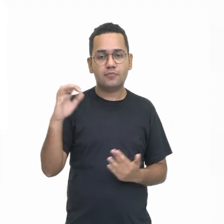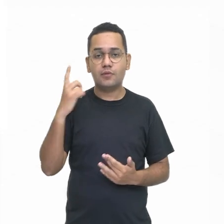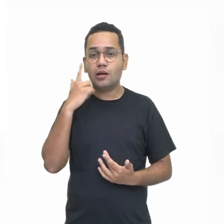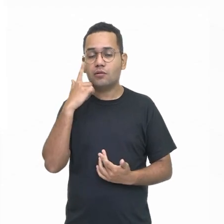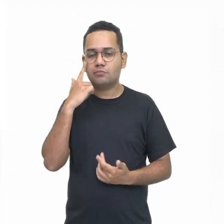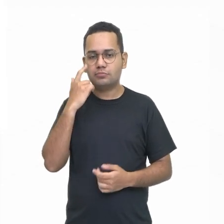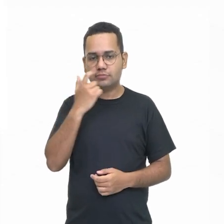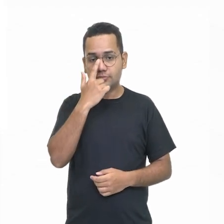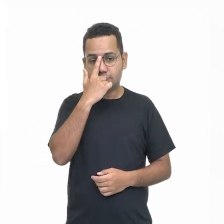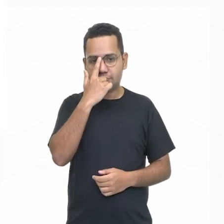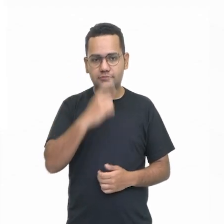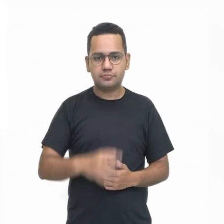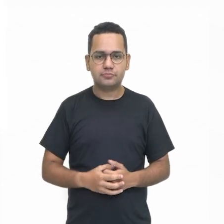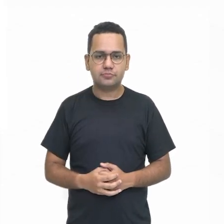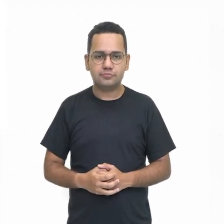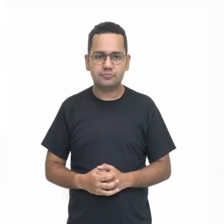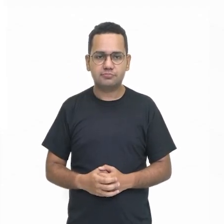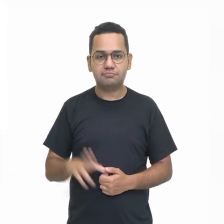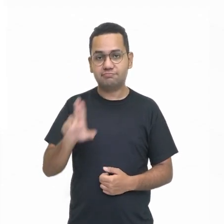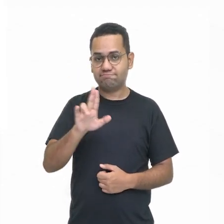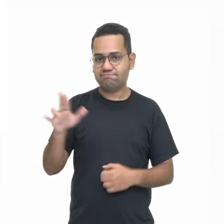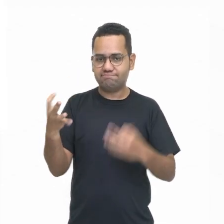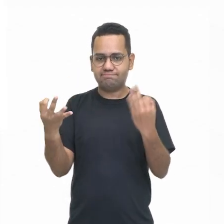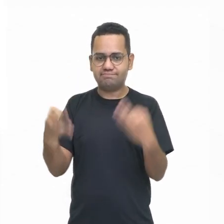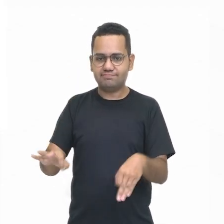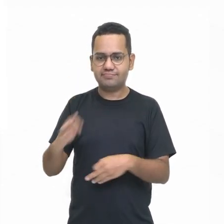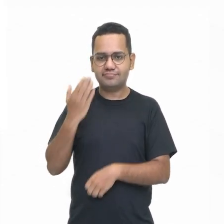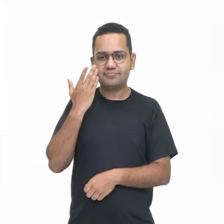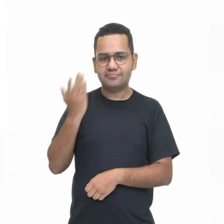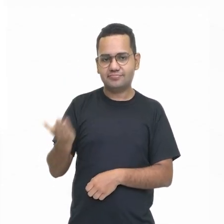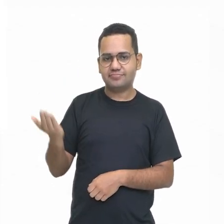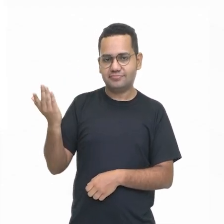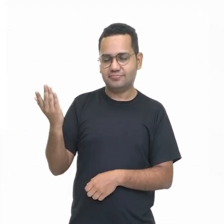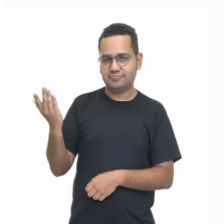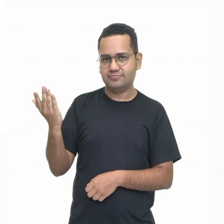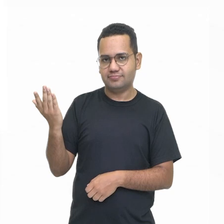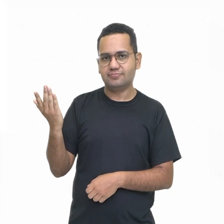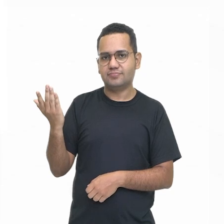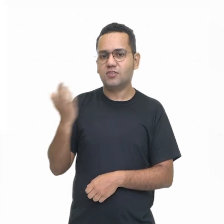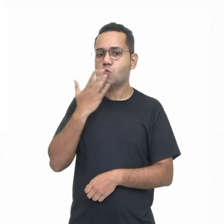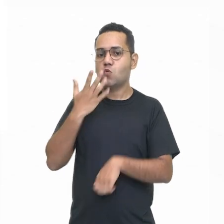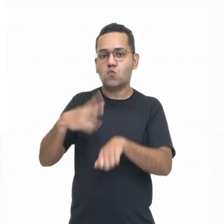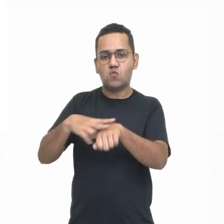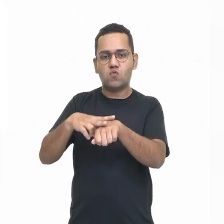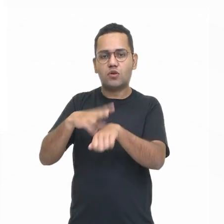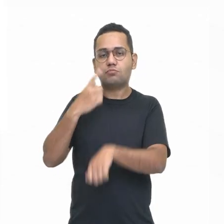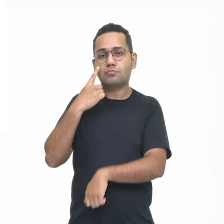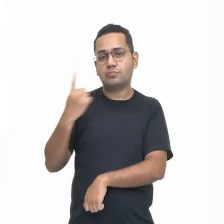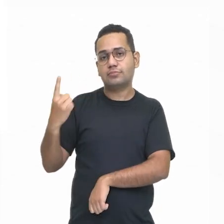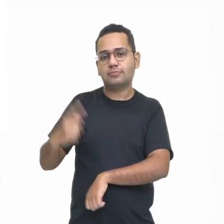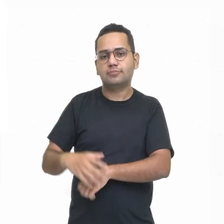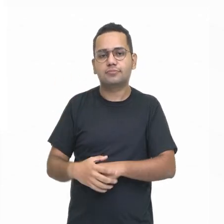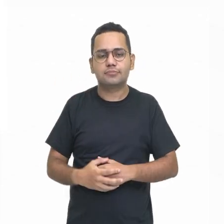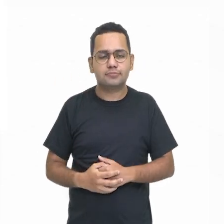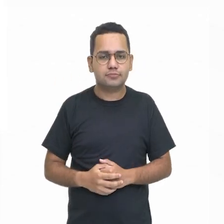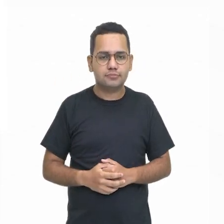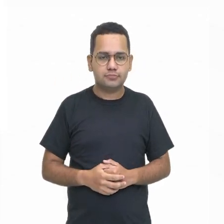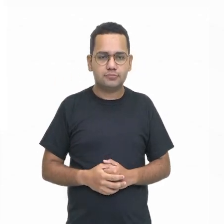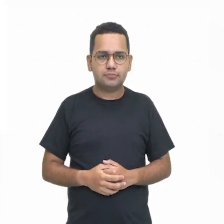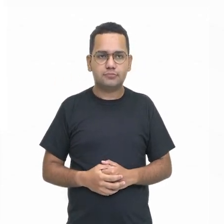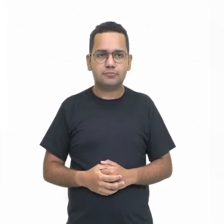imagem, a gente já tem o nome correto da imagem, como vocês podem observar, que é estrada até o